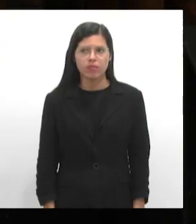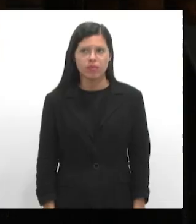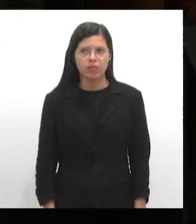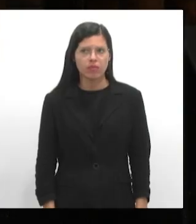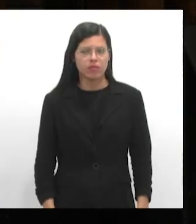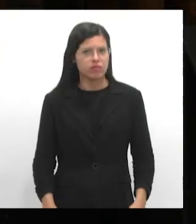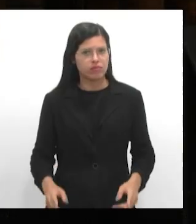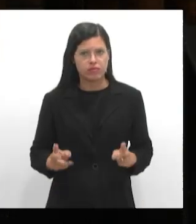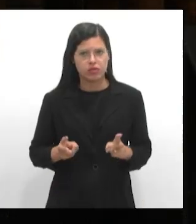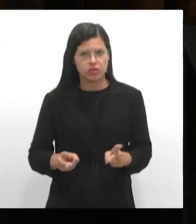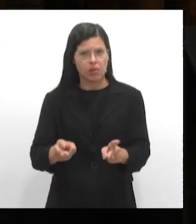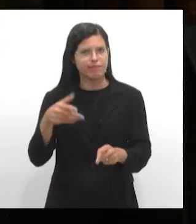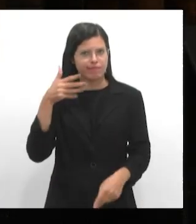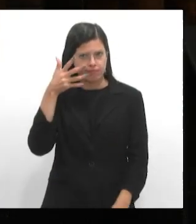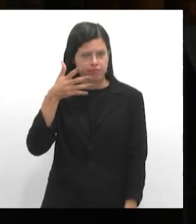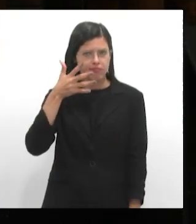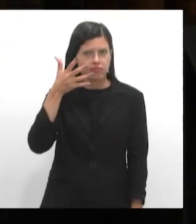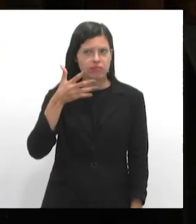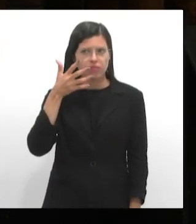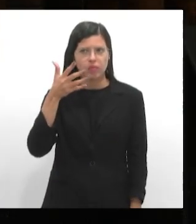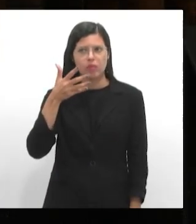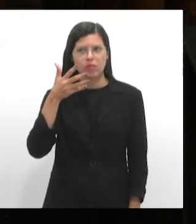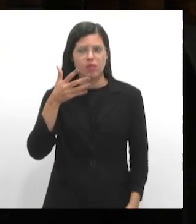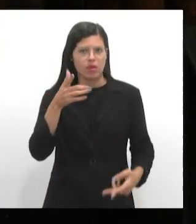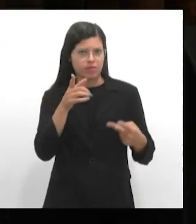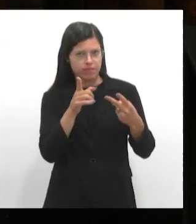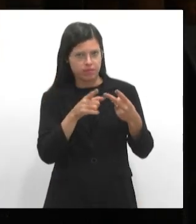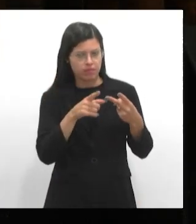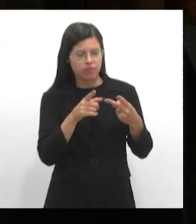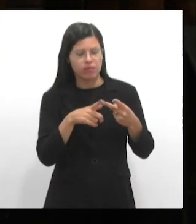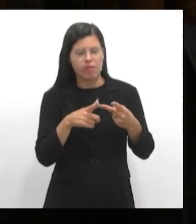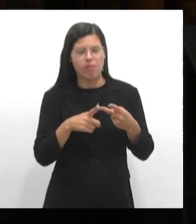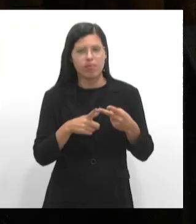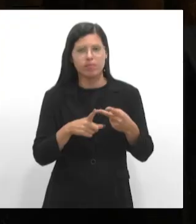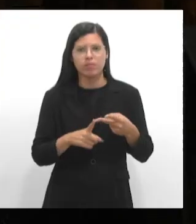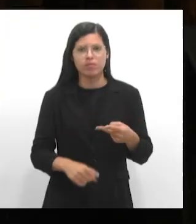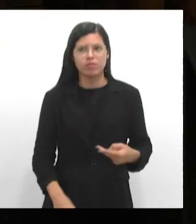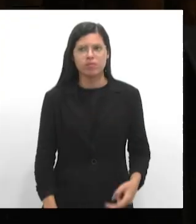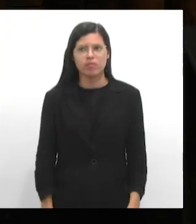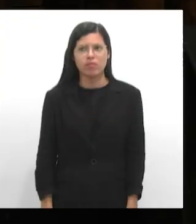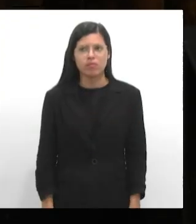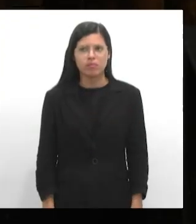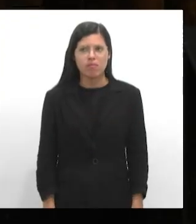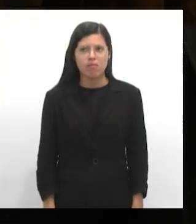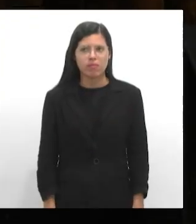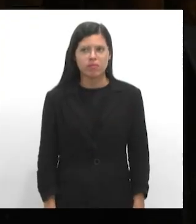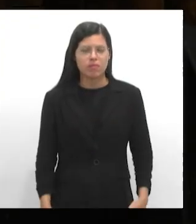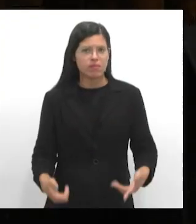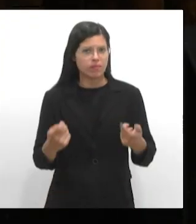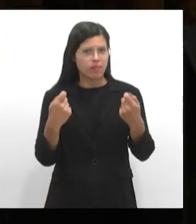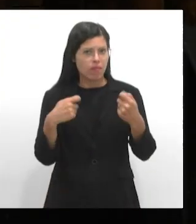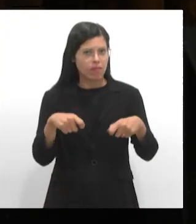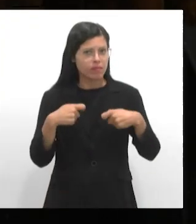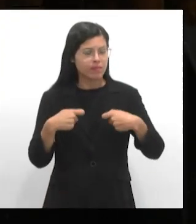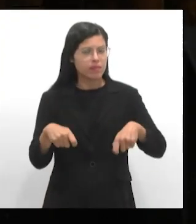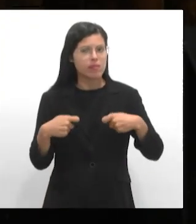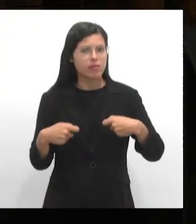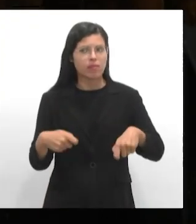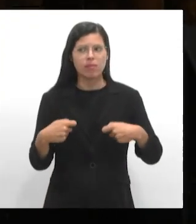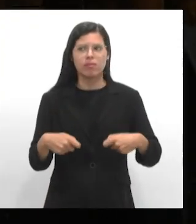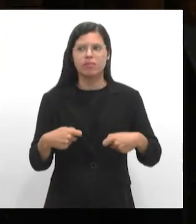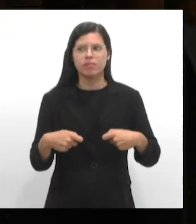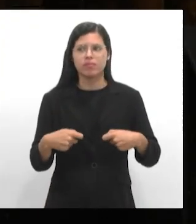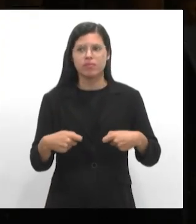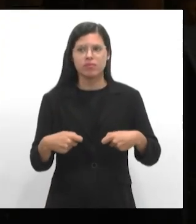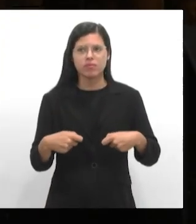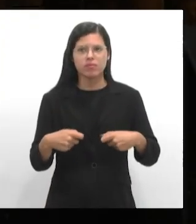fazendo ao longo do tempo. Segundo, senhor presidente, é preciso que